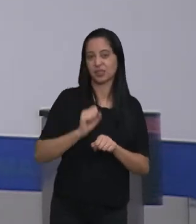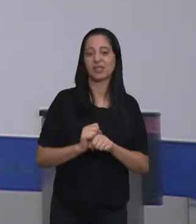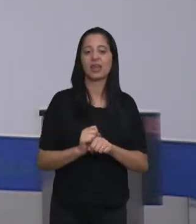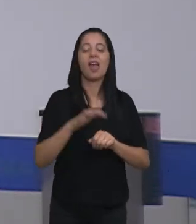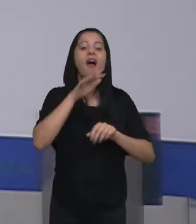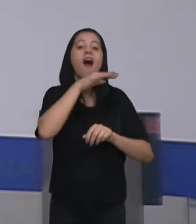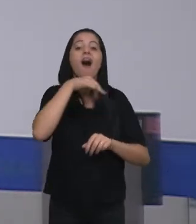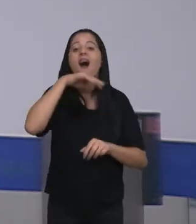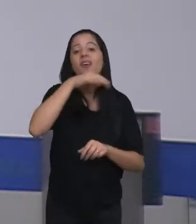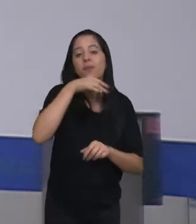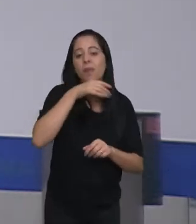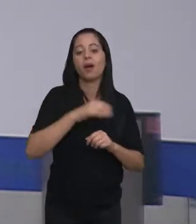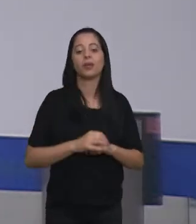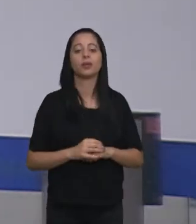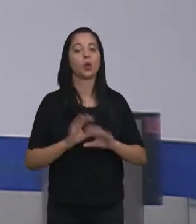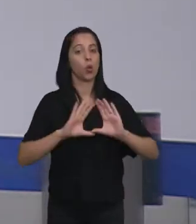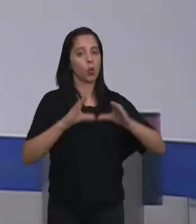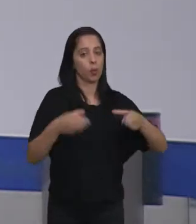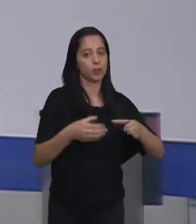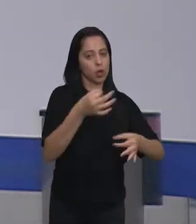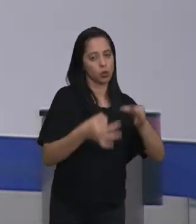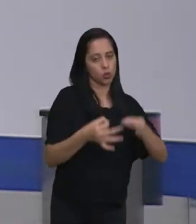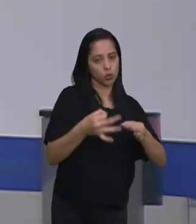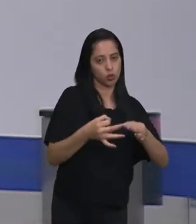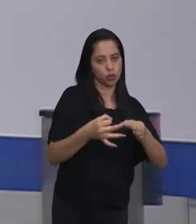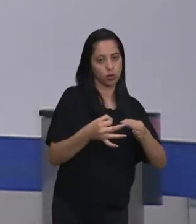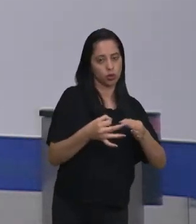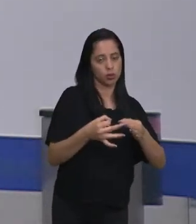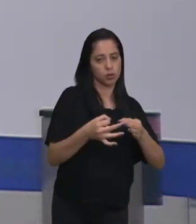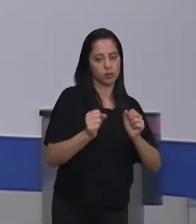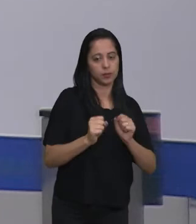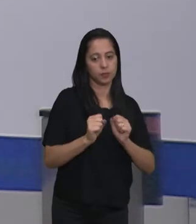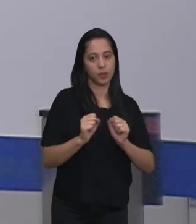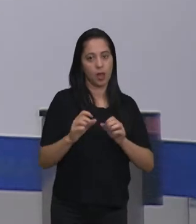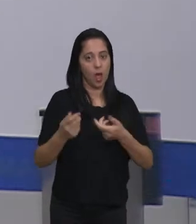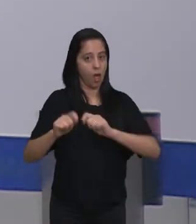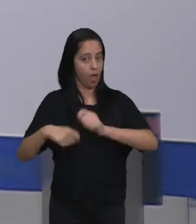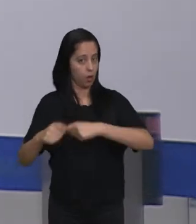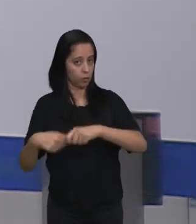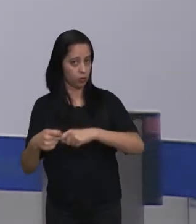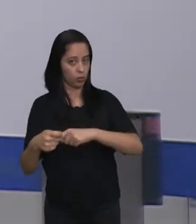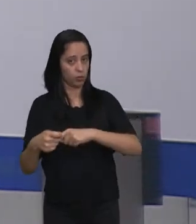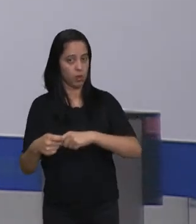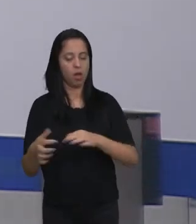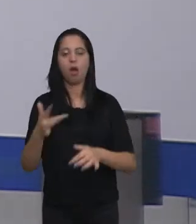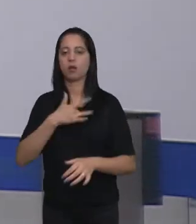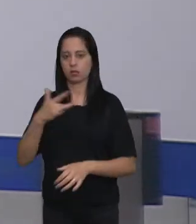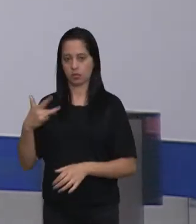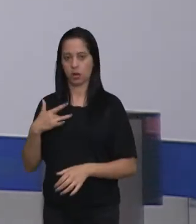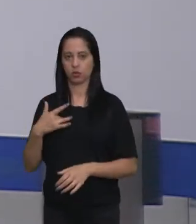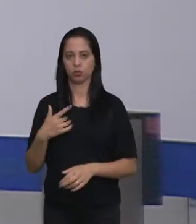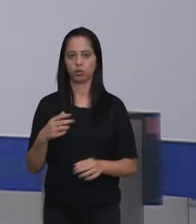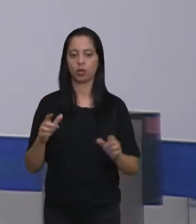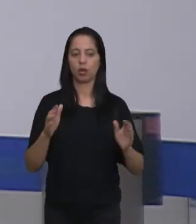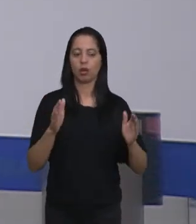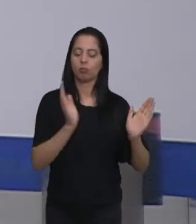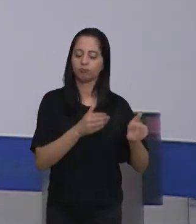em animal. Comissões de Justiça, Economia e Saúde. O rito